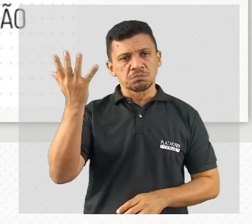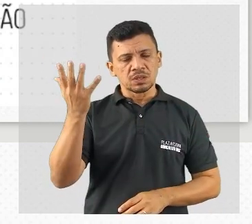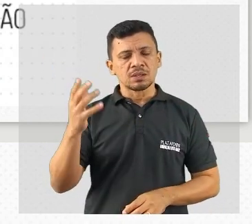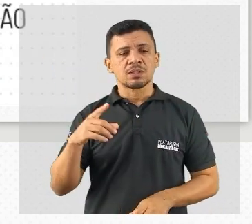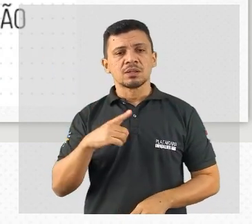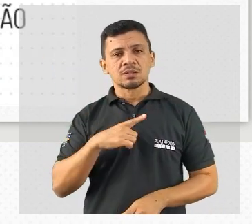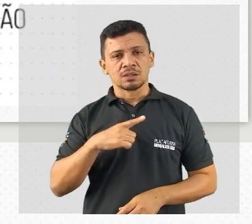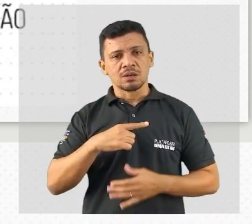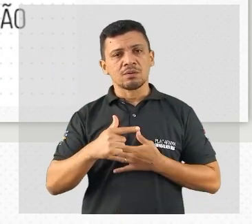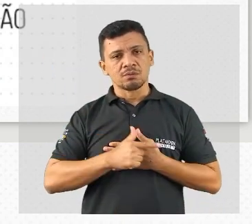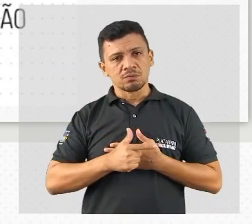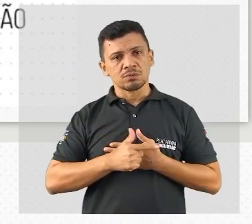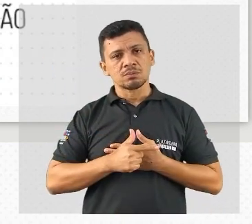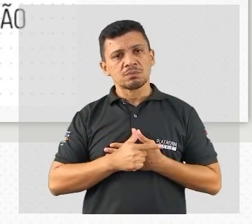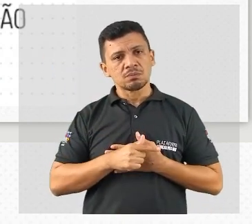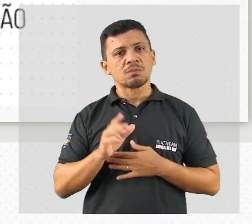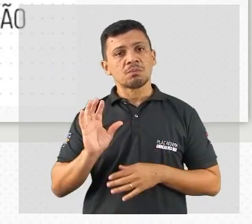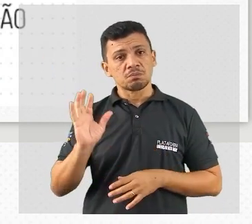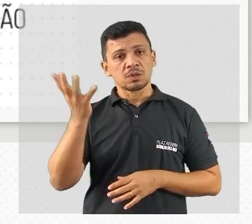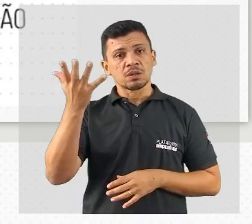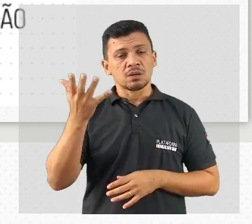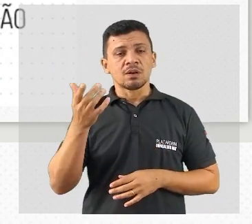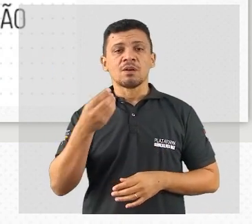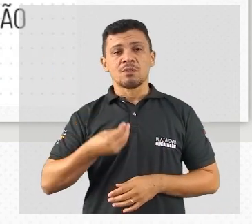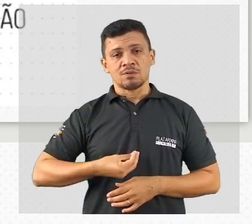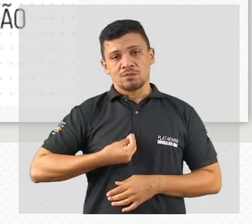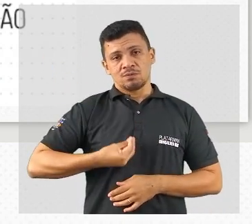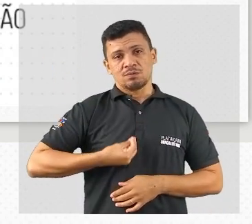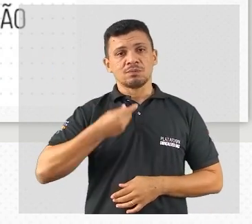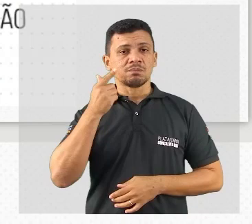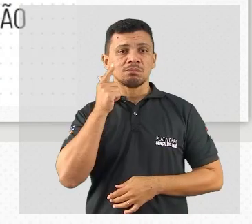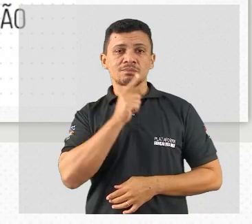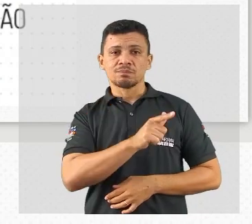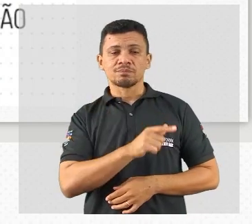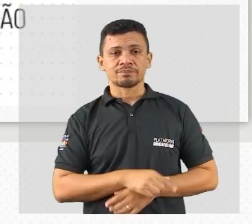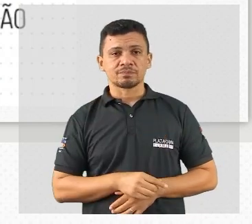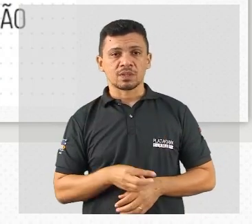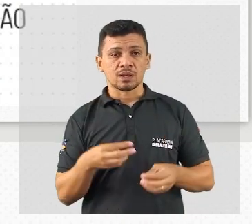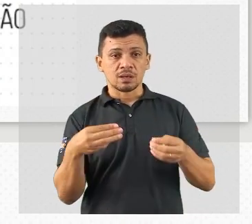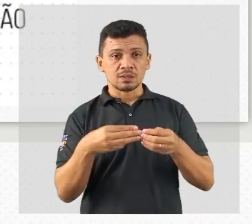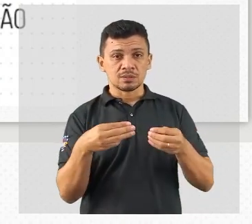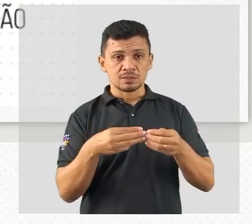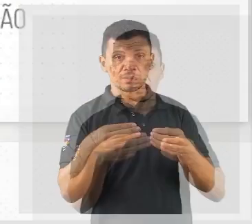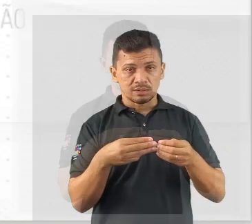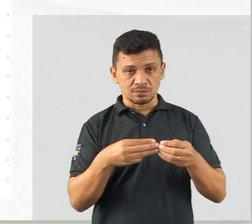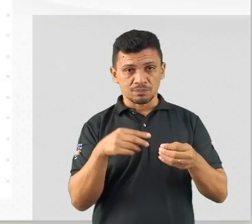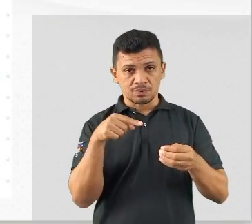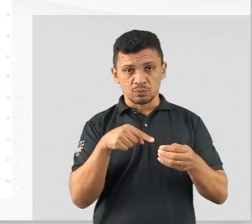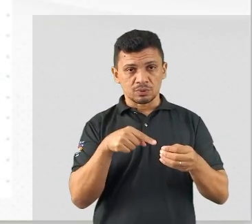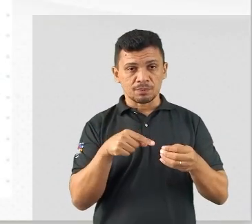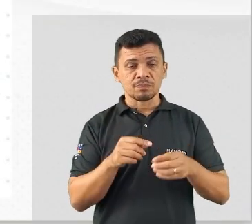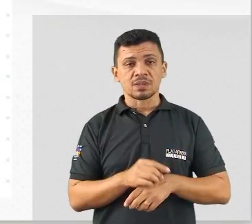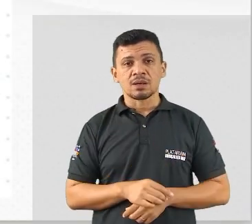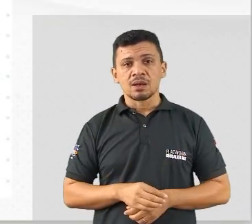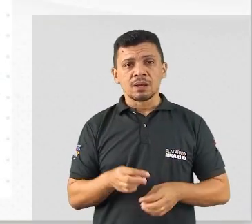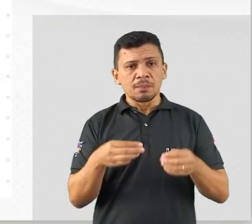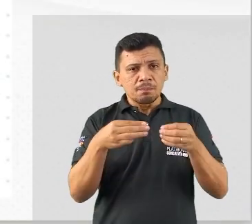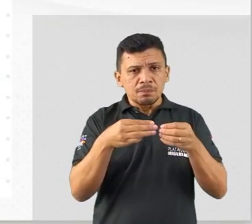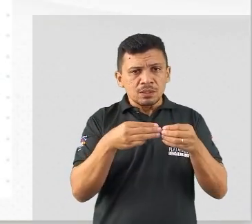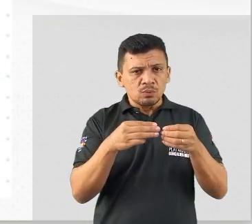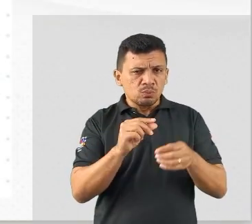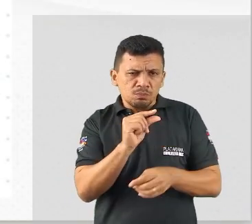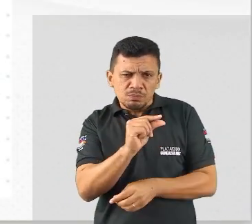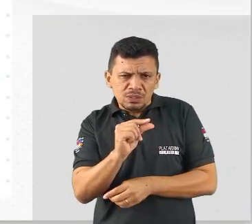a sua função para que a gente consiga sobreviver. Então, a célula, pessoal, como vocês podem ver na imagem, é a menor unidade